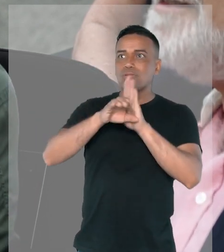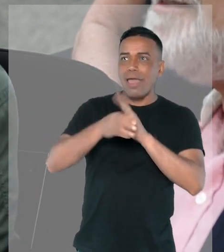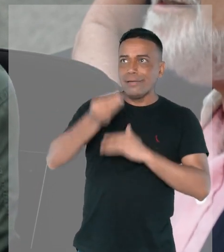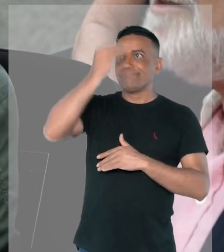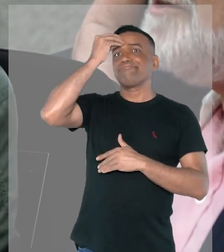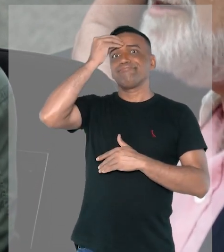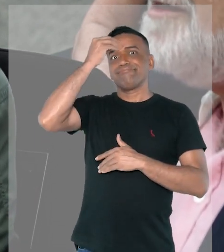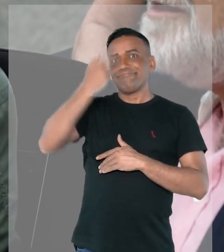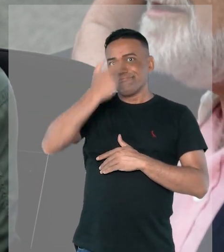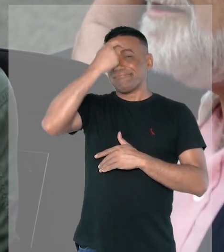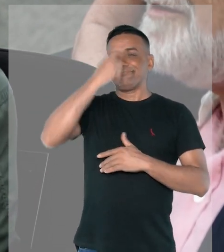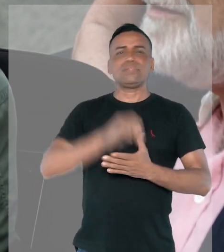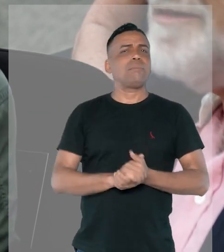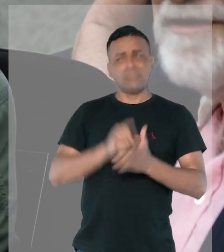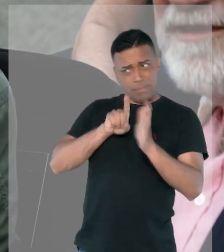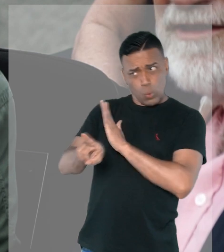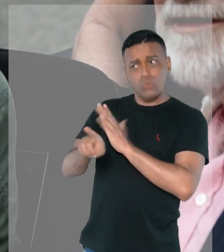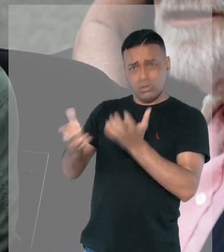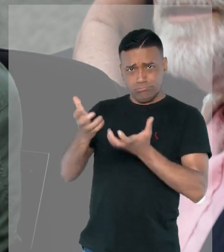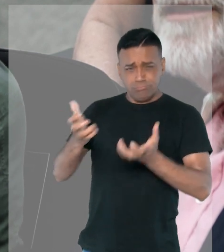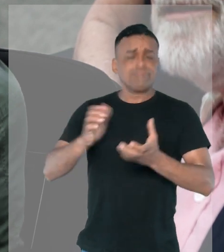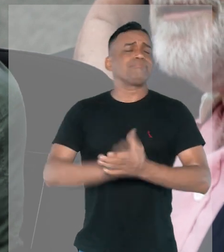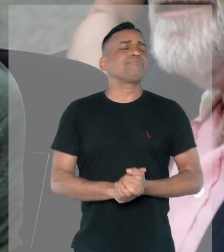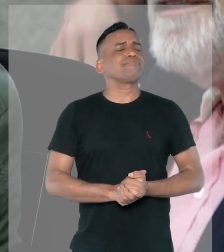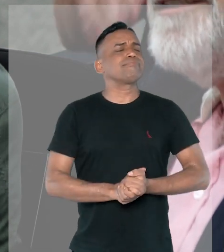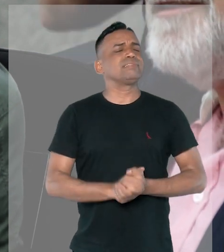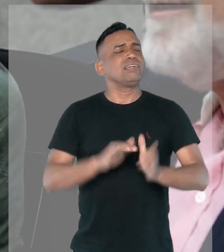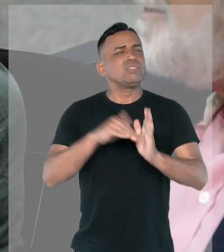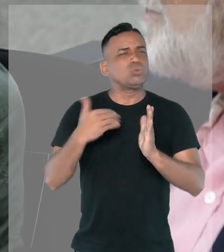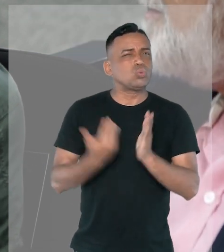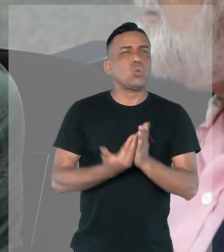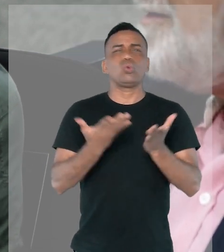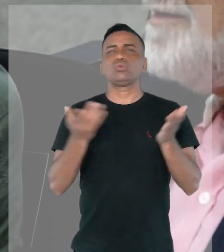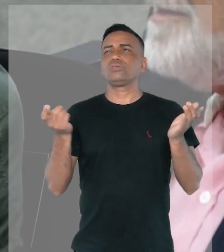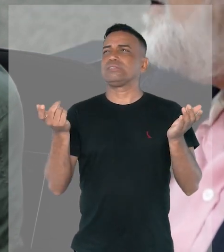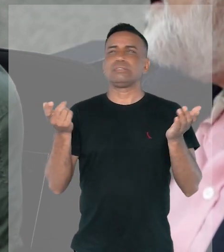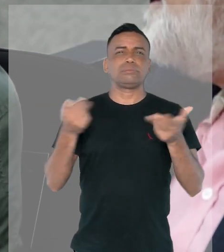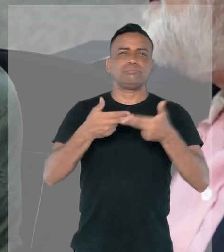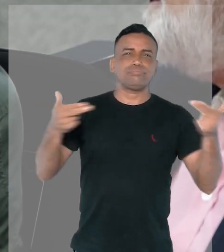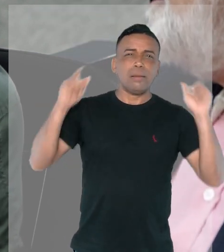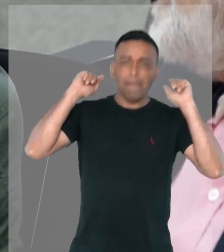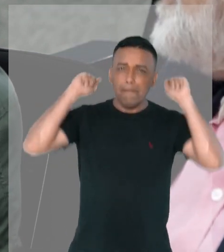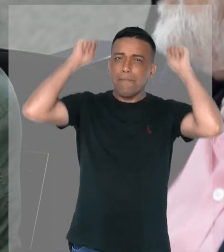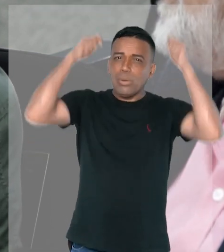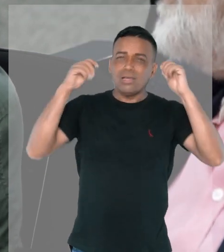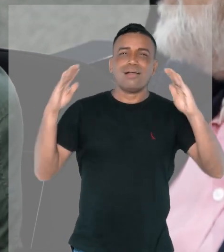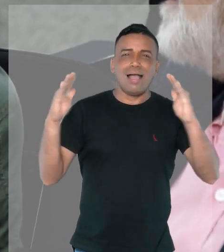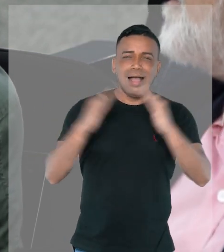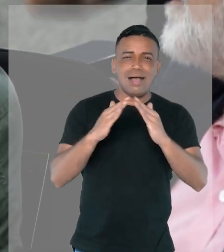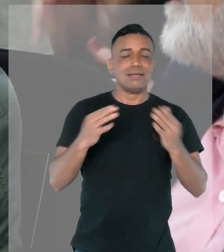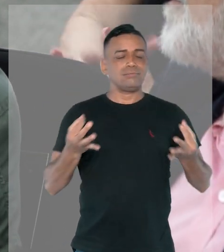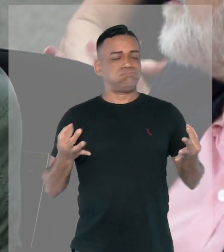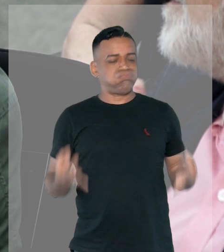mentalidade. Mas a pergunta que eu tenho mesmo a fazer é o seguinte, em todos os mosteiros budistas, quer sejam lá